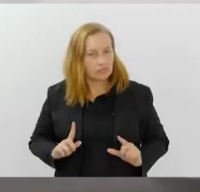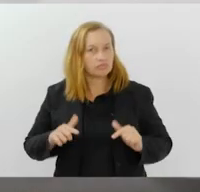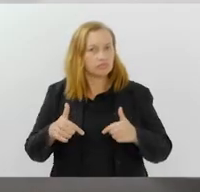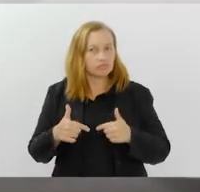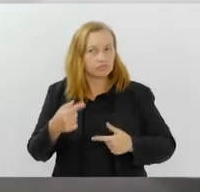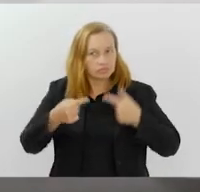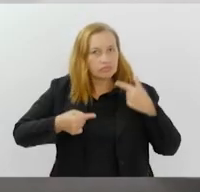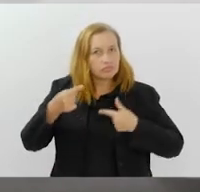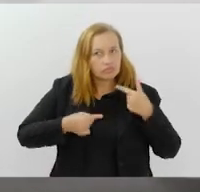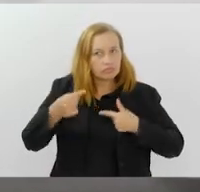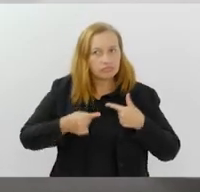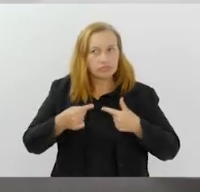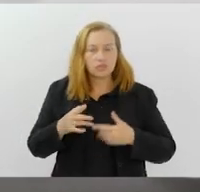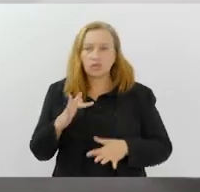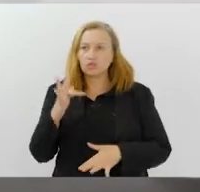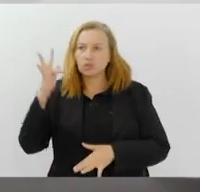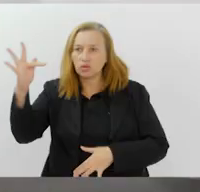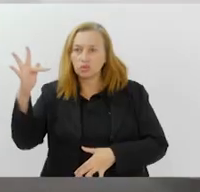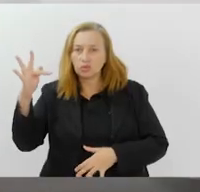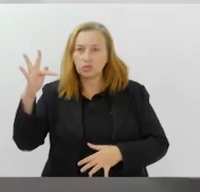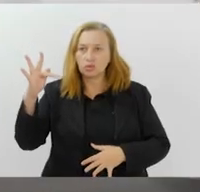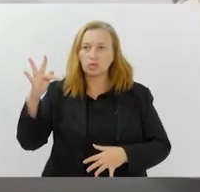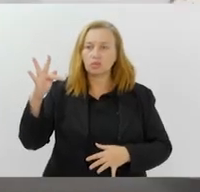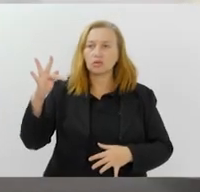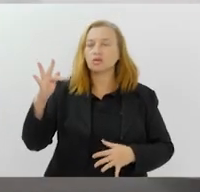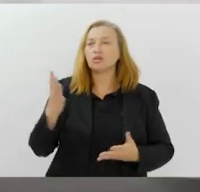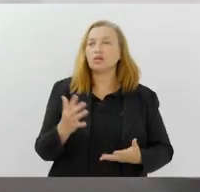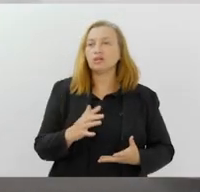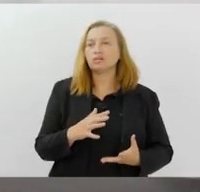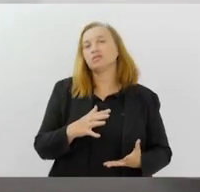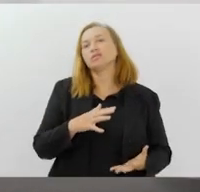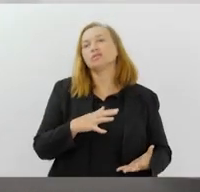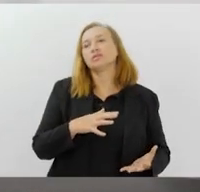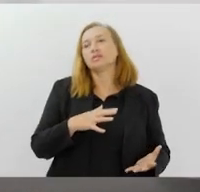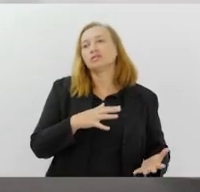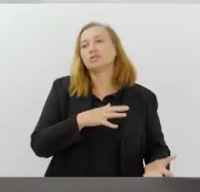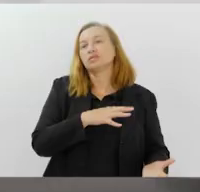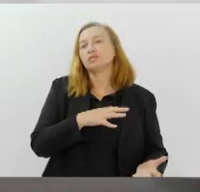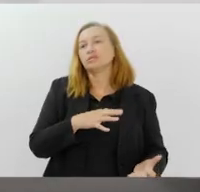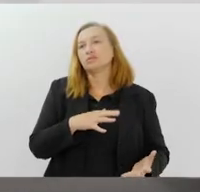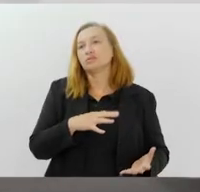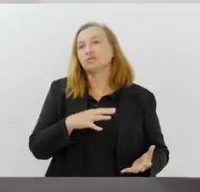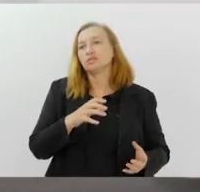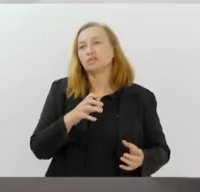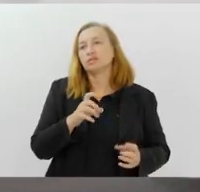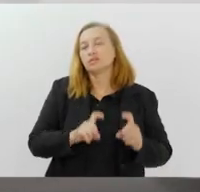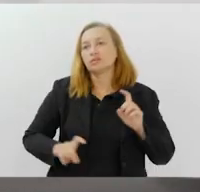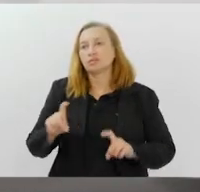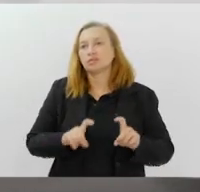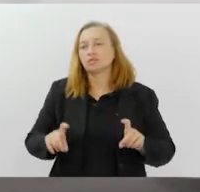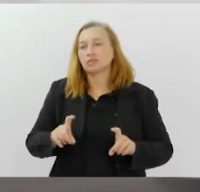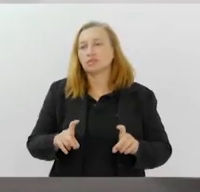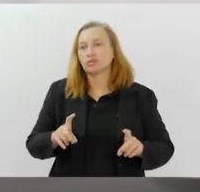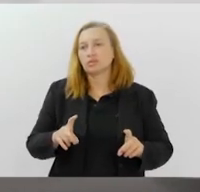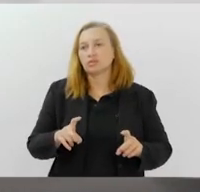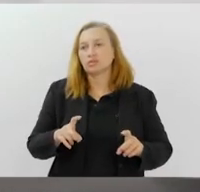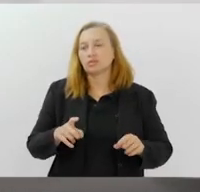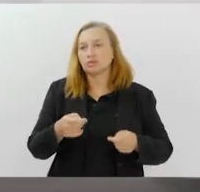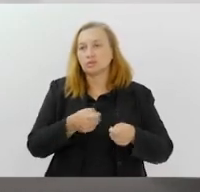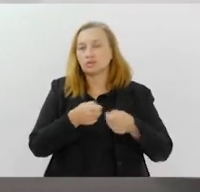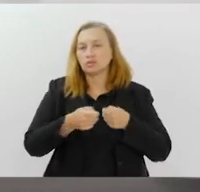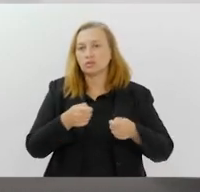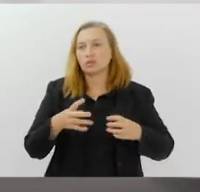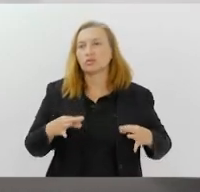futuro onde as máquinas dominam tudo eh brincando com teorias da conspiração mas de certo a gente quer ter um controle